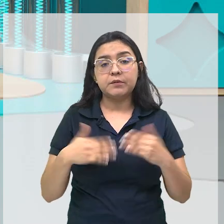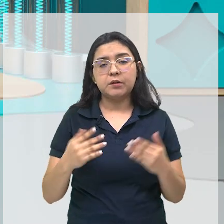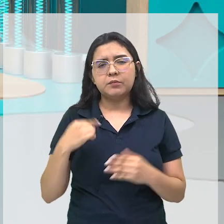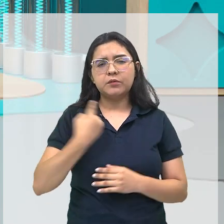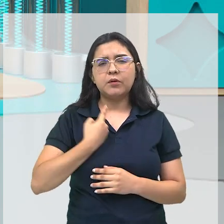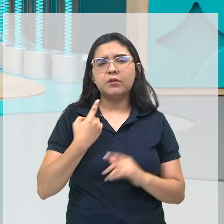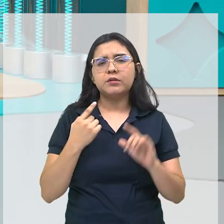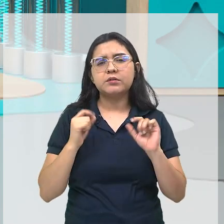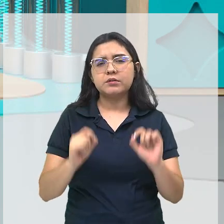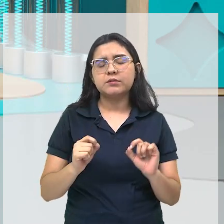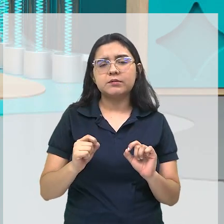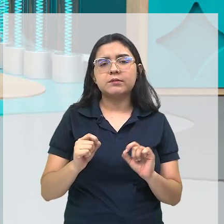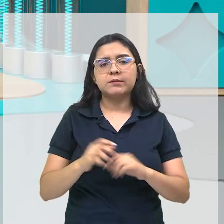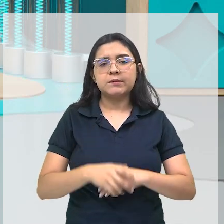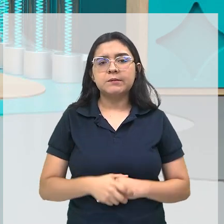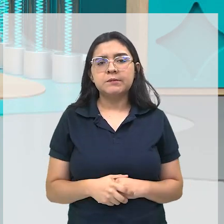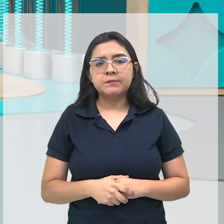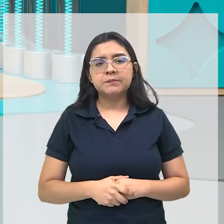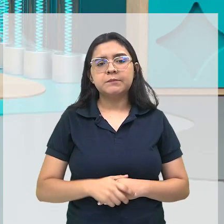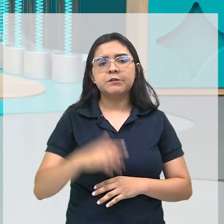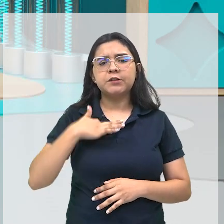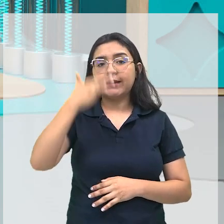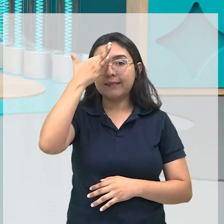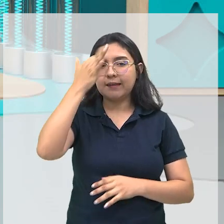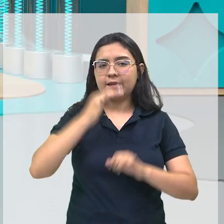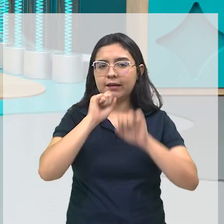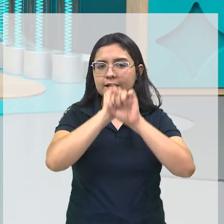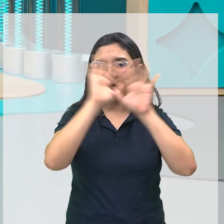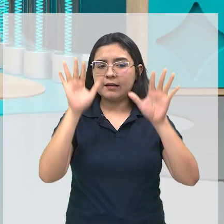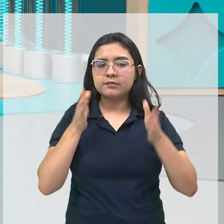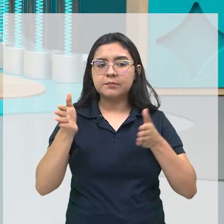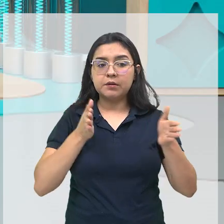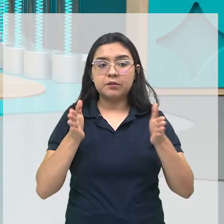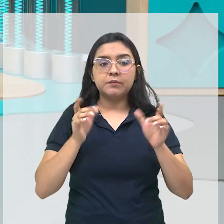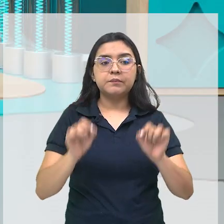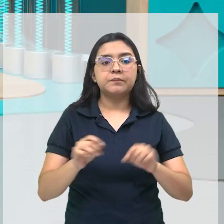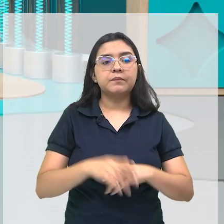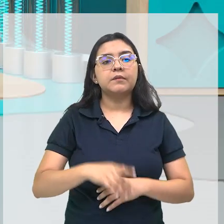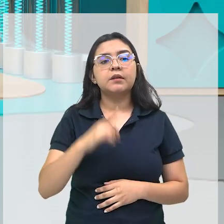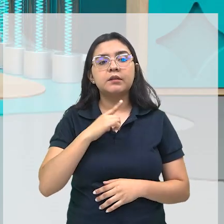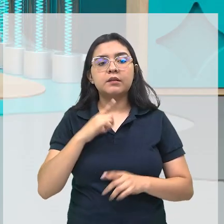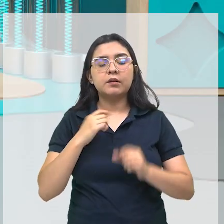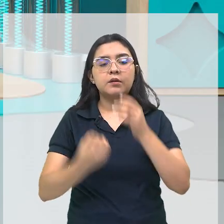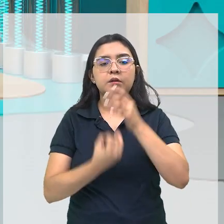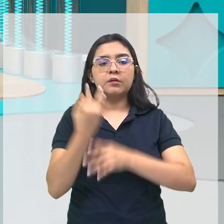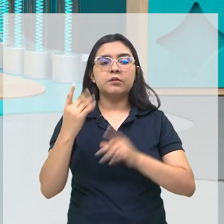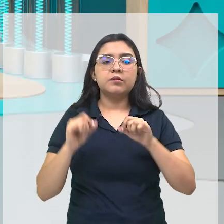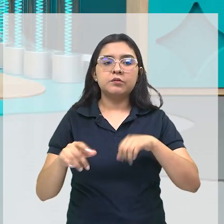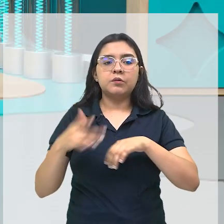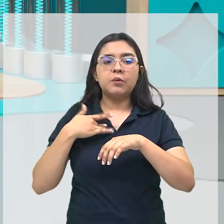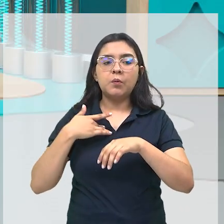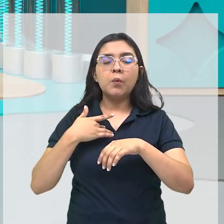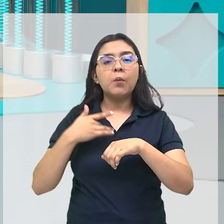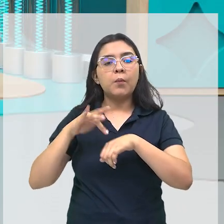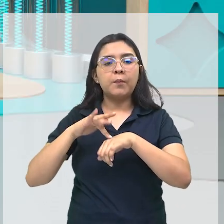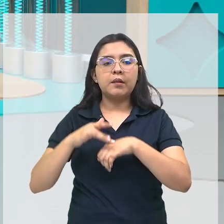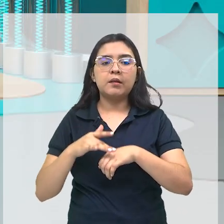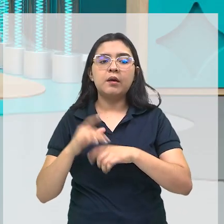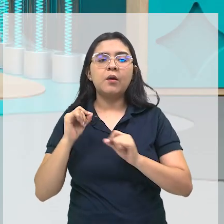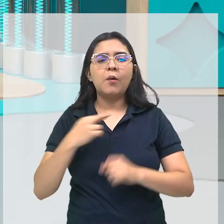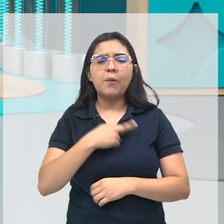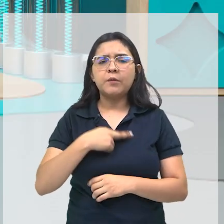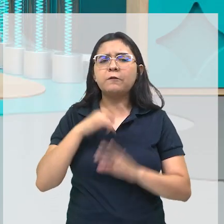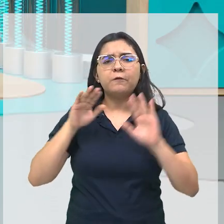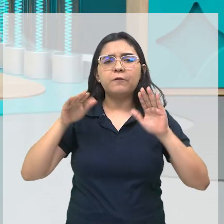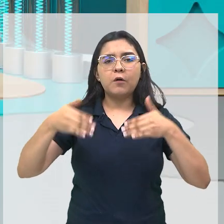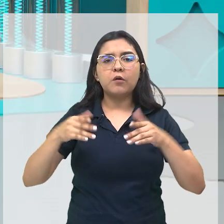a gente ter uma ligeira ótica deste período, olha só, a gente teve o surgimento do balé romântico, onde o